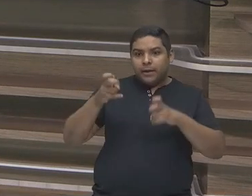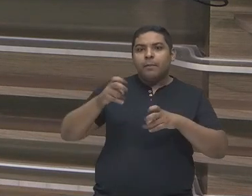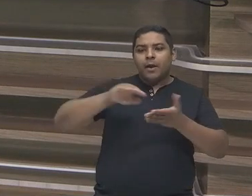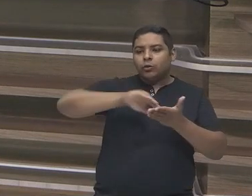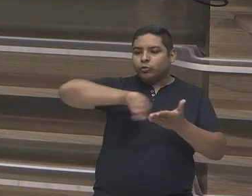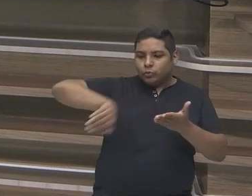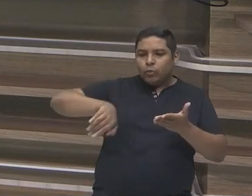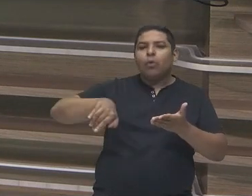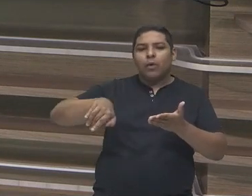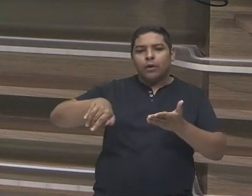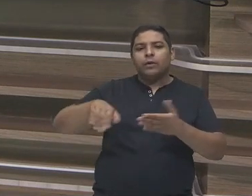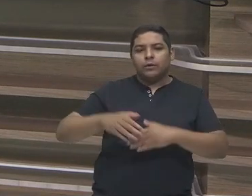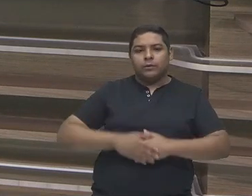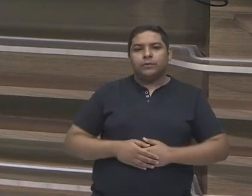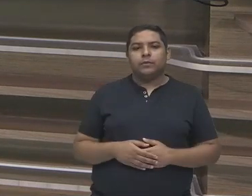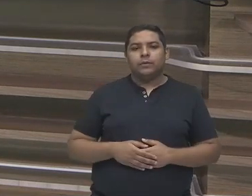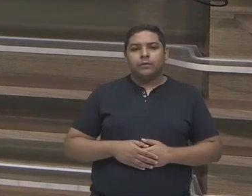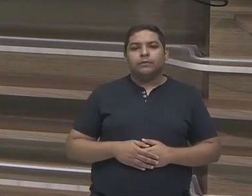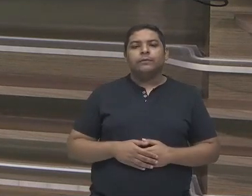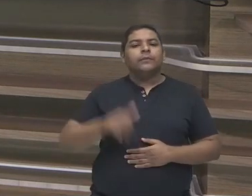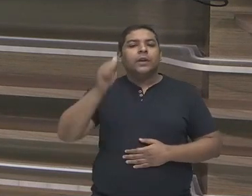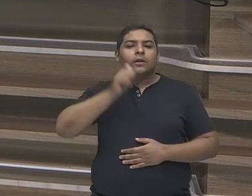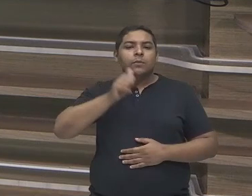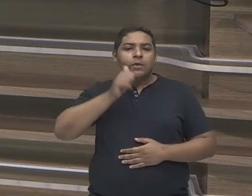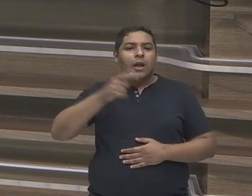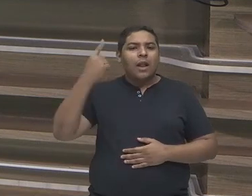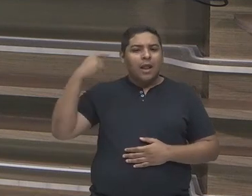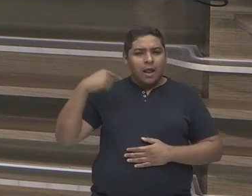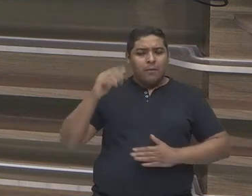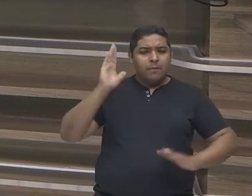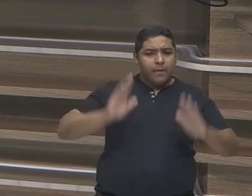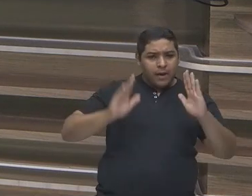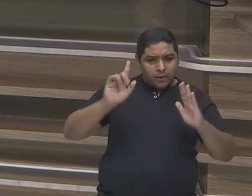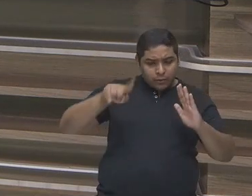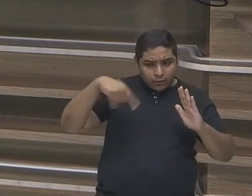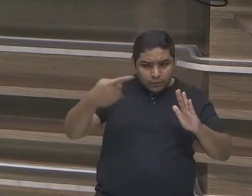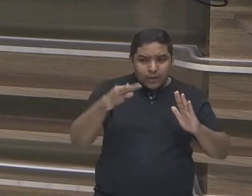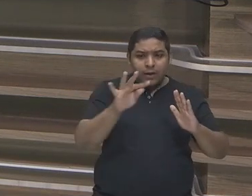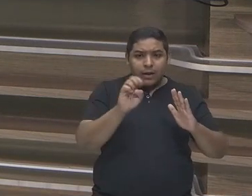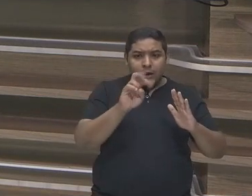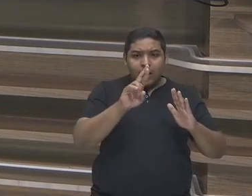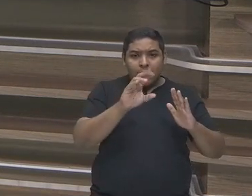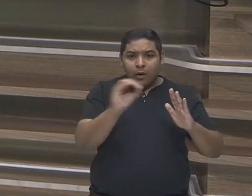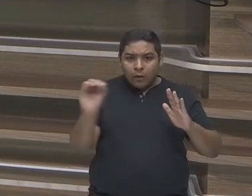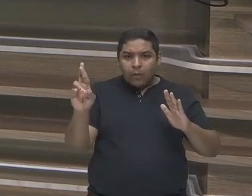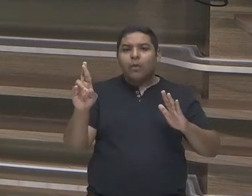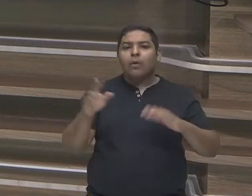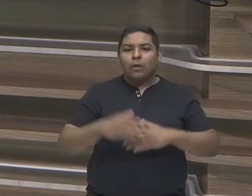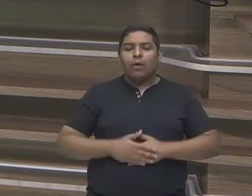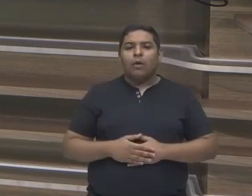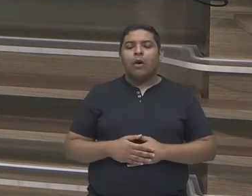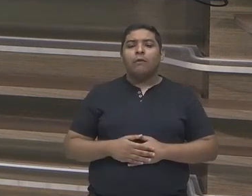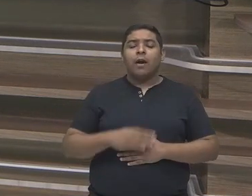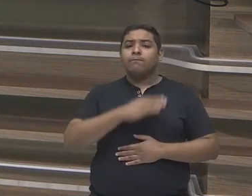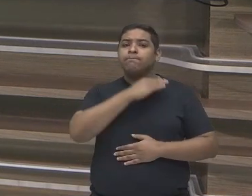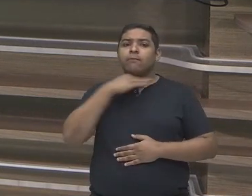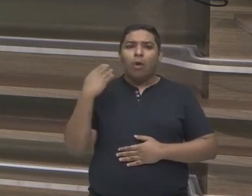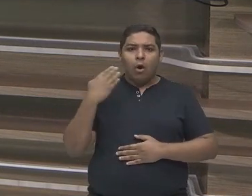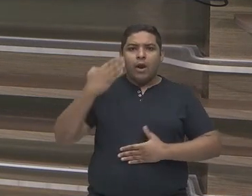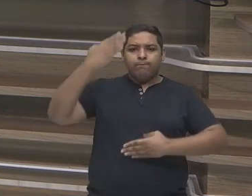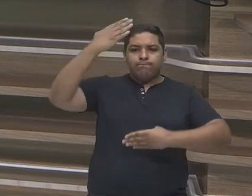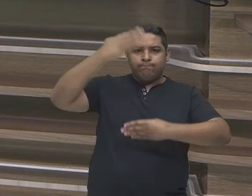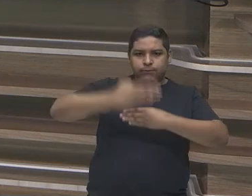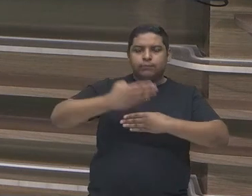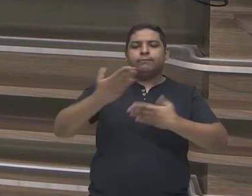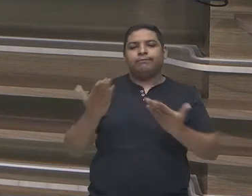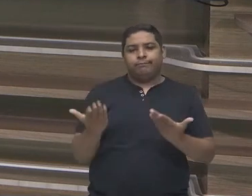necessária. Inclusive, gente, muitas mulheres lá no período do terror, que vocês vão ver mais para frente, vão ser guilhotinadas quando começaram a questionar